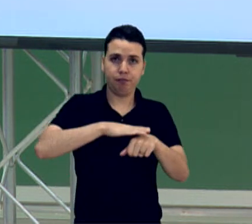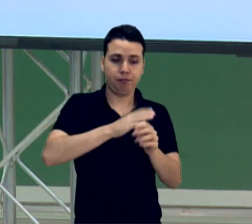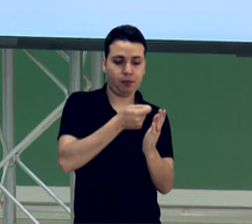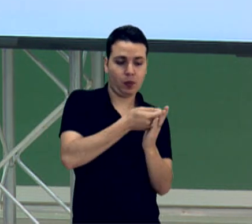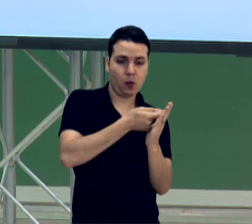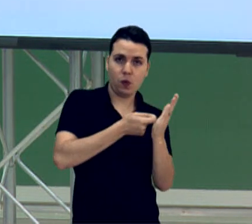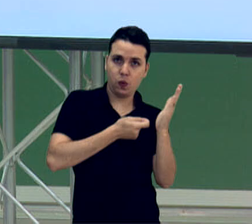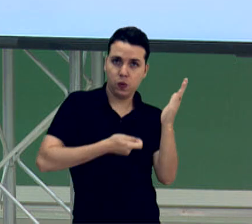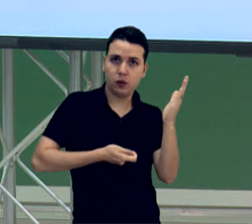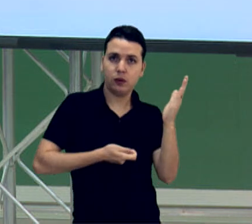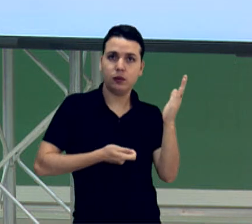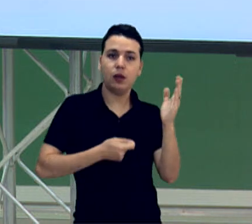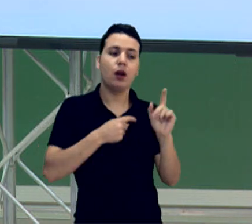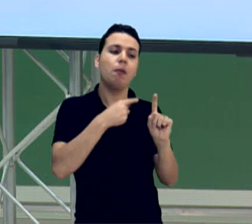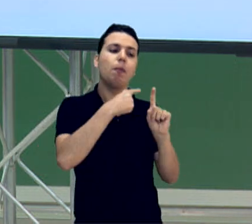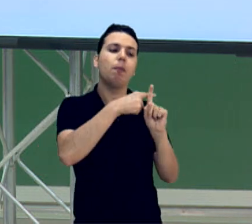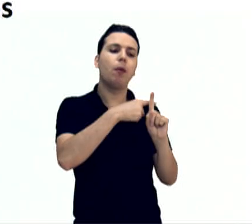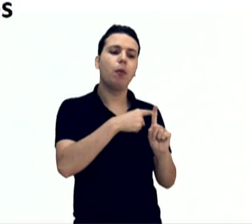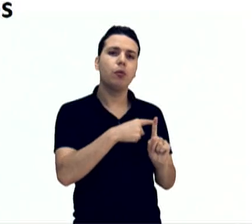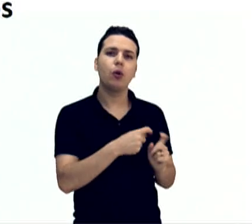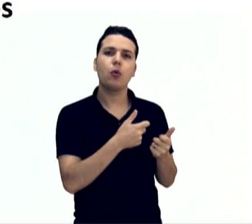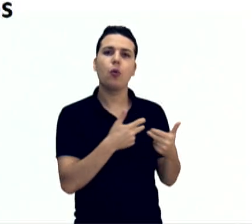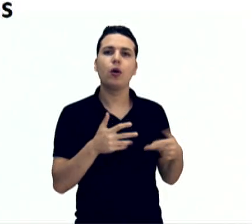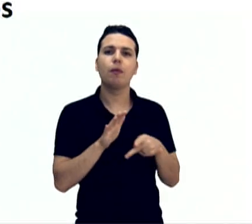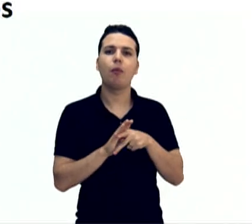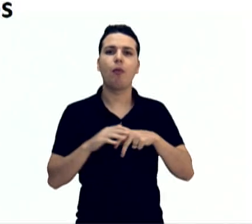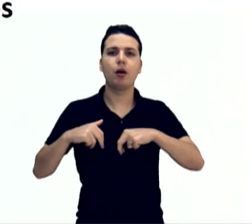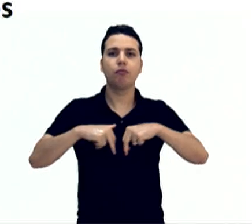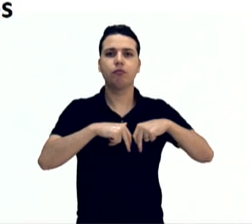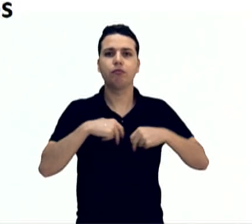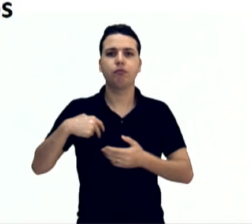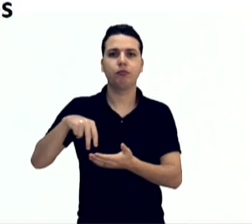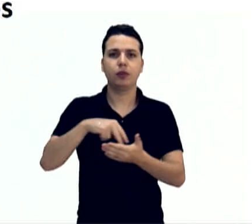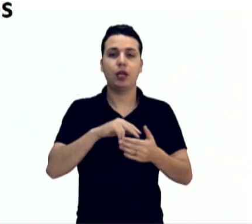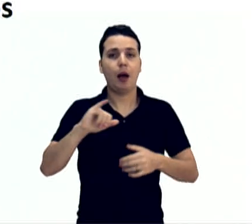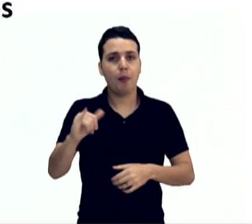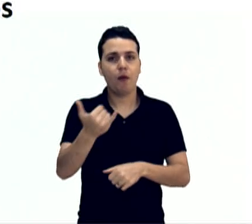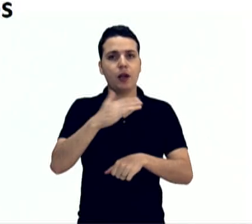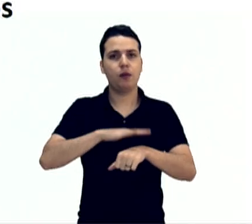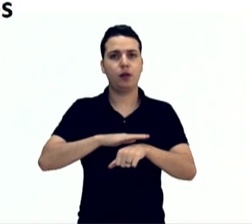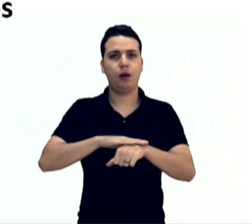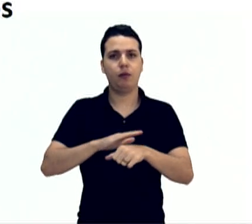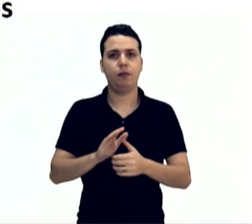os benefícios da dança de salão. Aproveitem o tempo que segue.